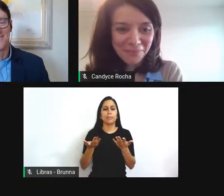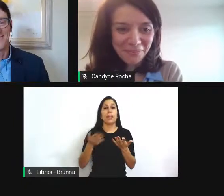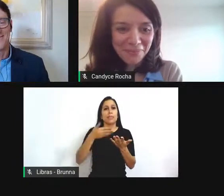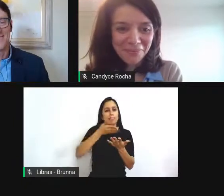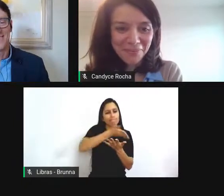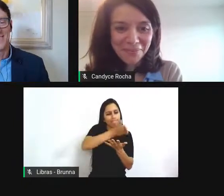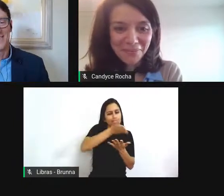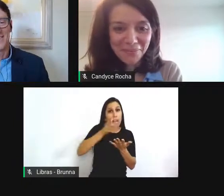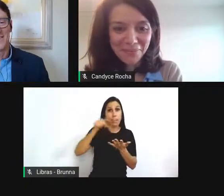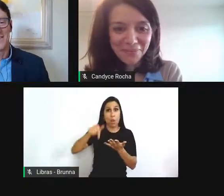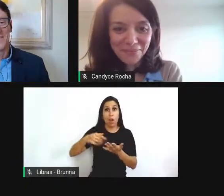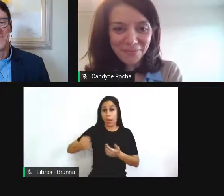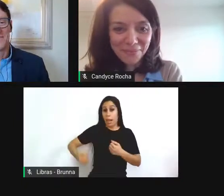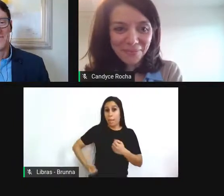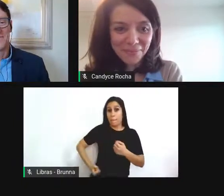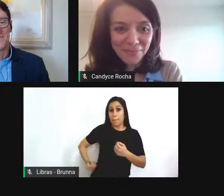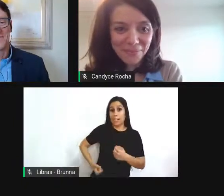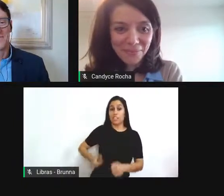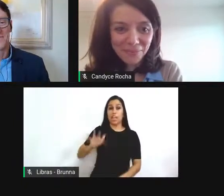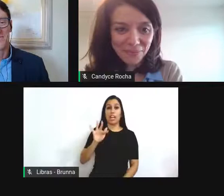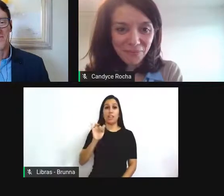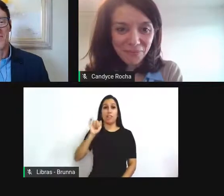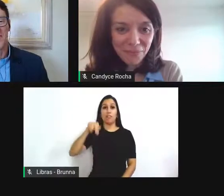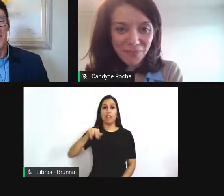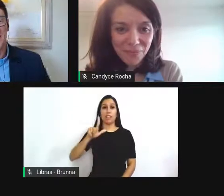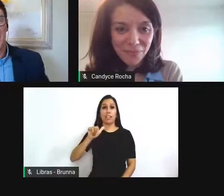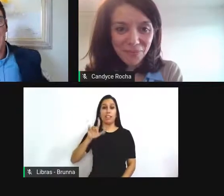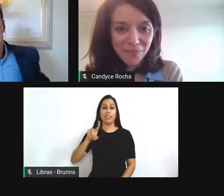da embaixada da Finlândia, né?